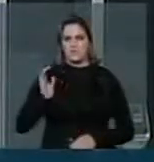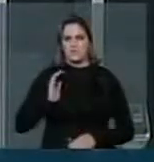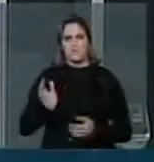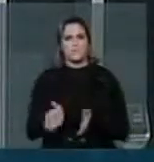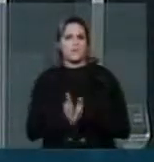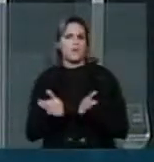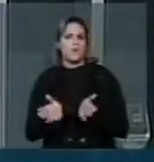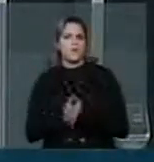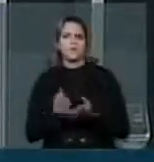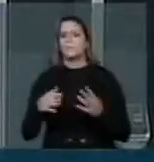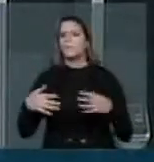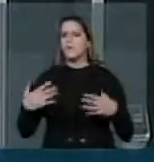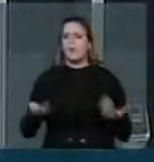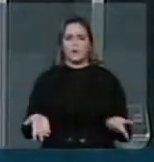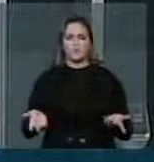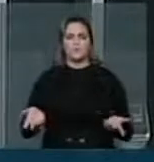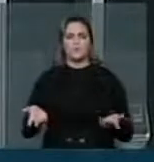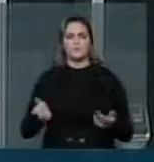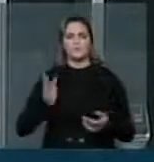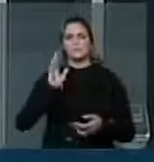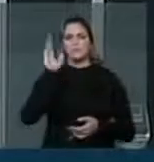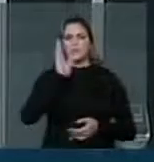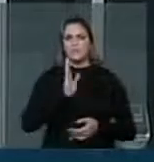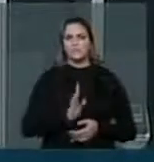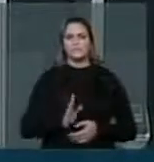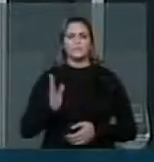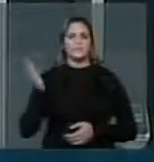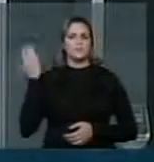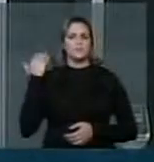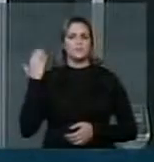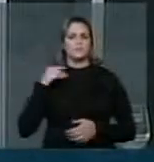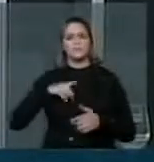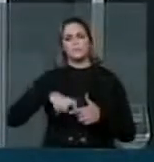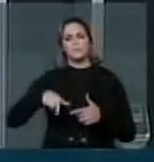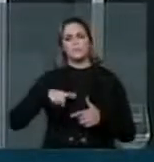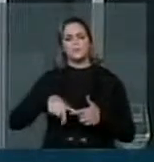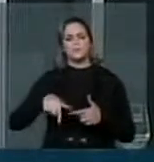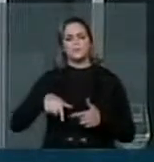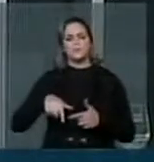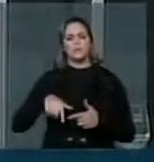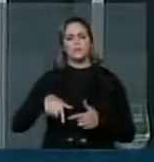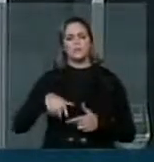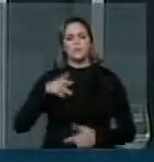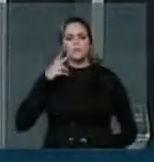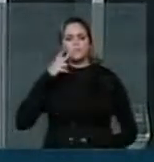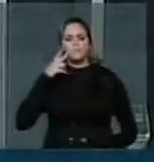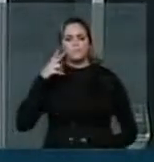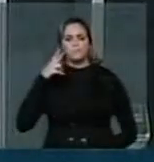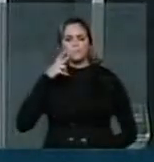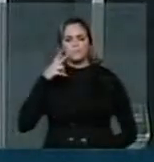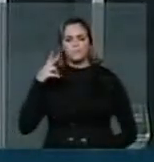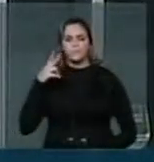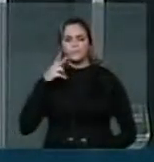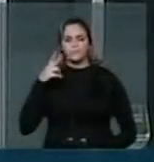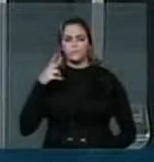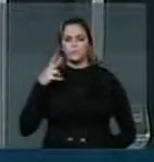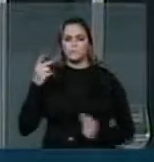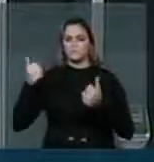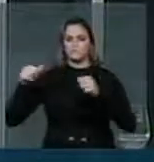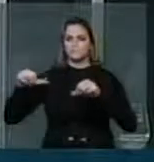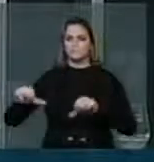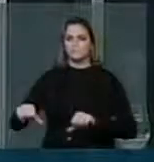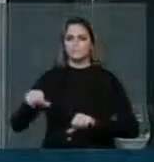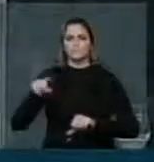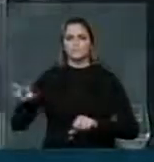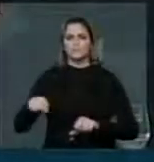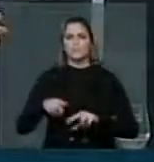trás disso? Um país que enfrentou multinacionais do fumo vai dar o braço a torcer